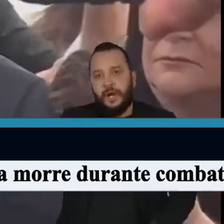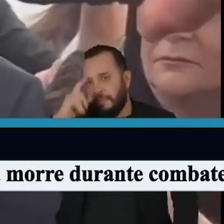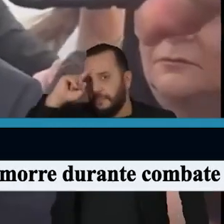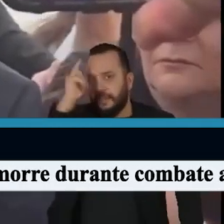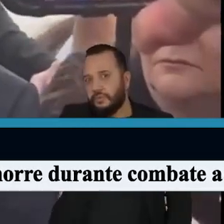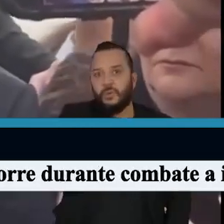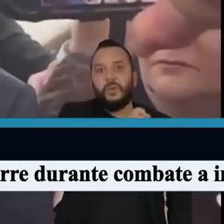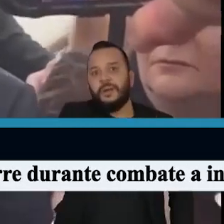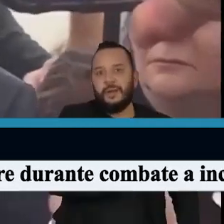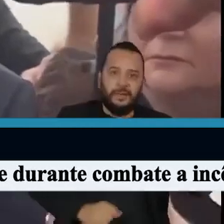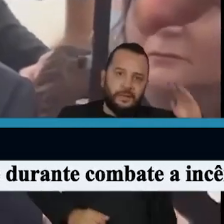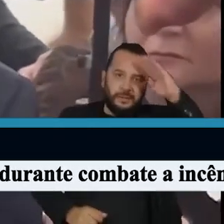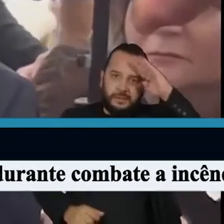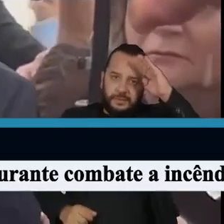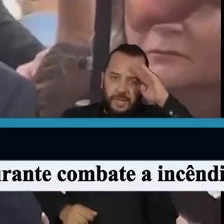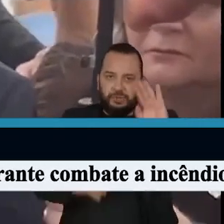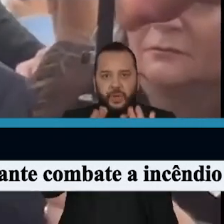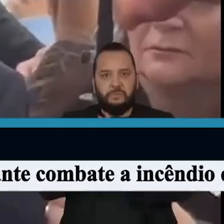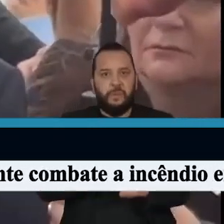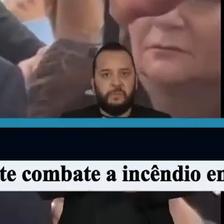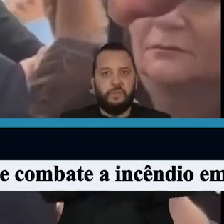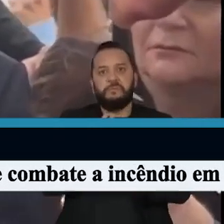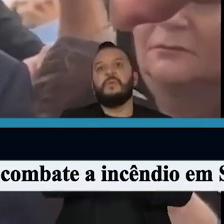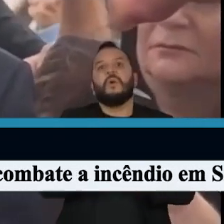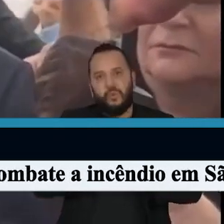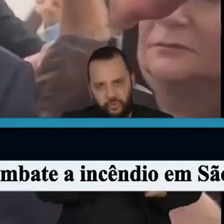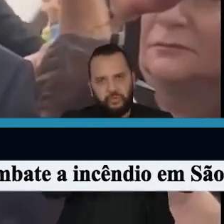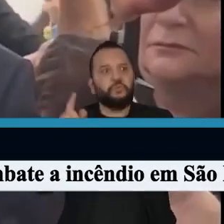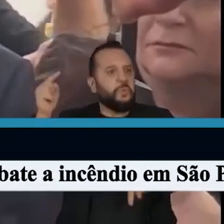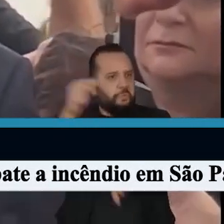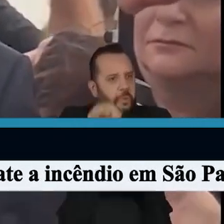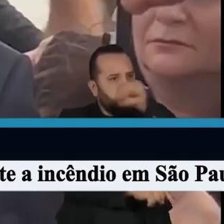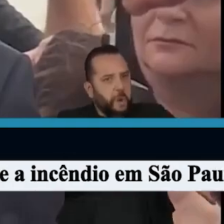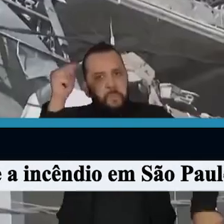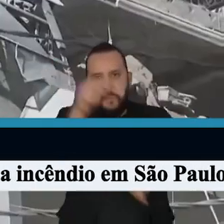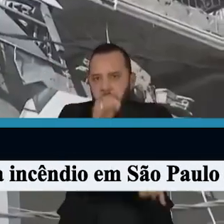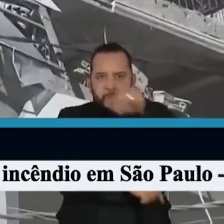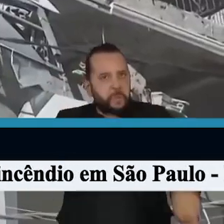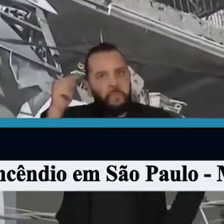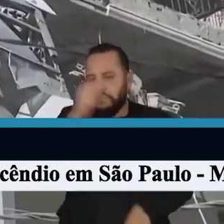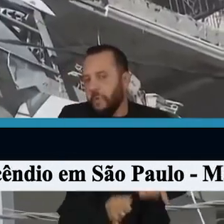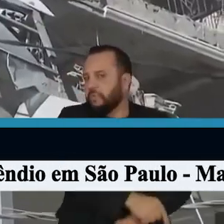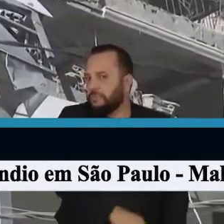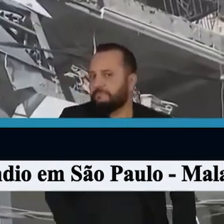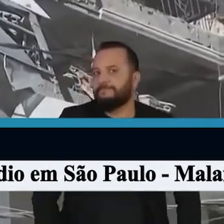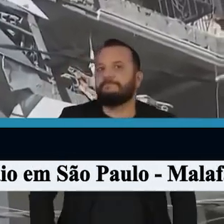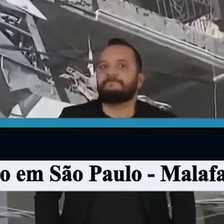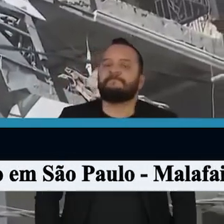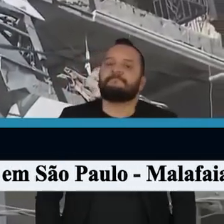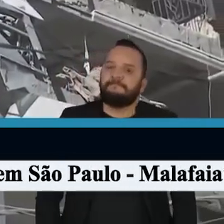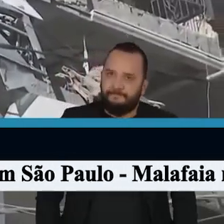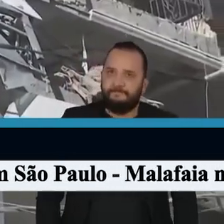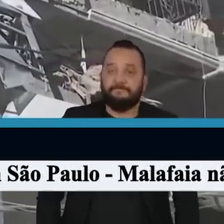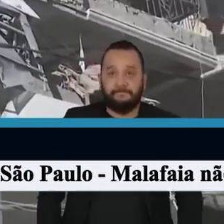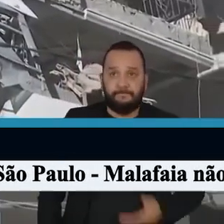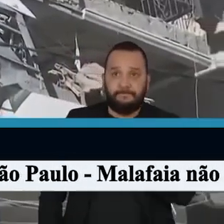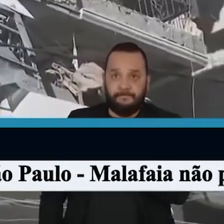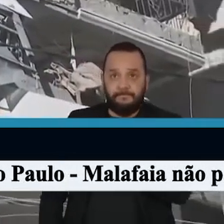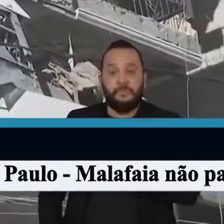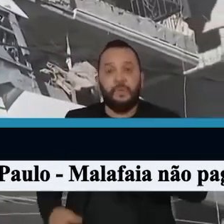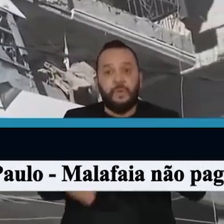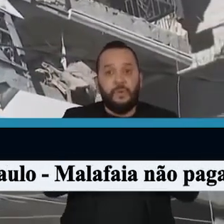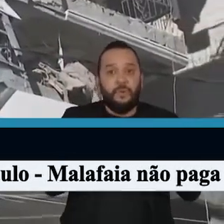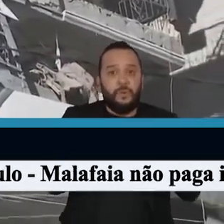o exército de Israel mantenha energia máxima nos ataques. O chefe da unidade de drones do